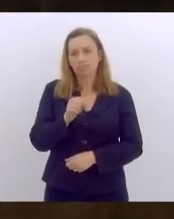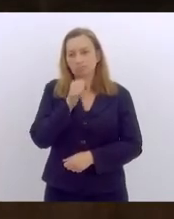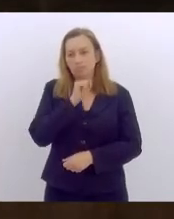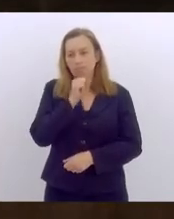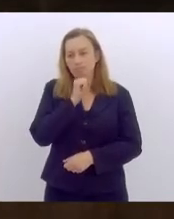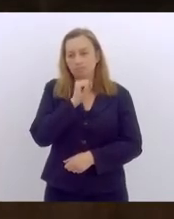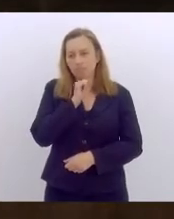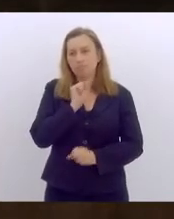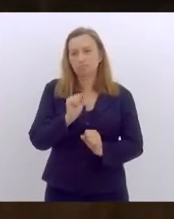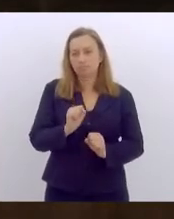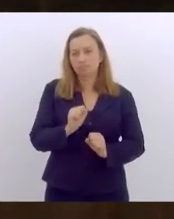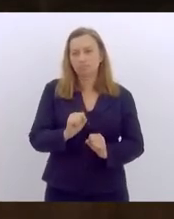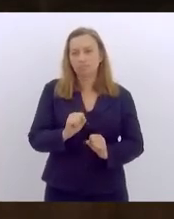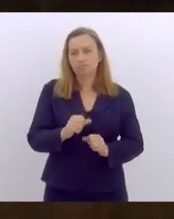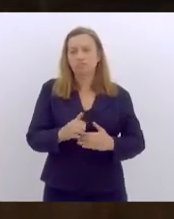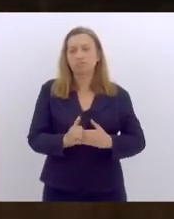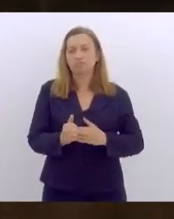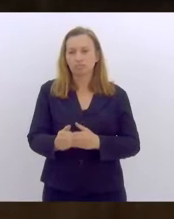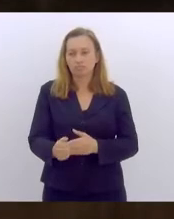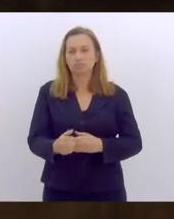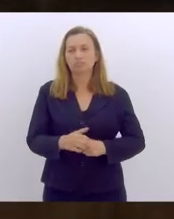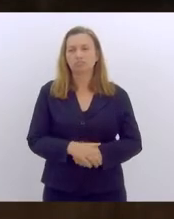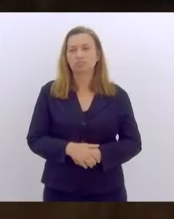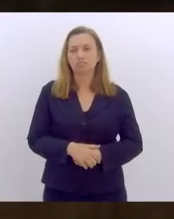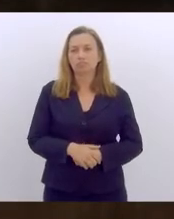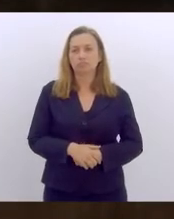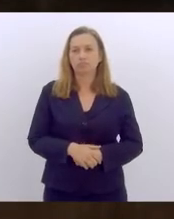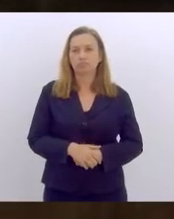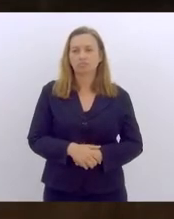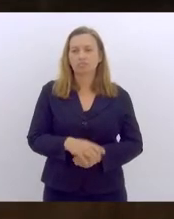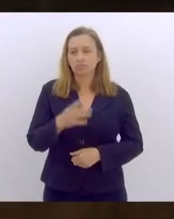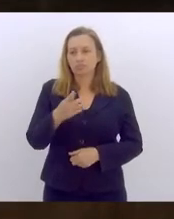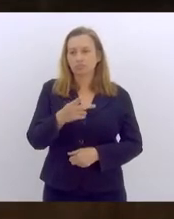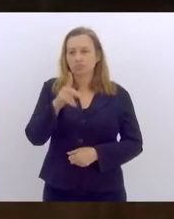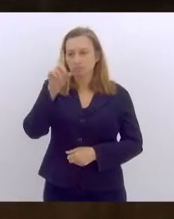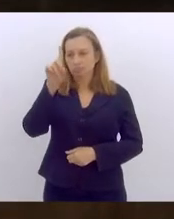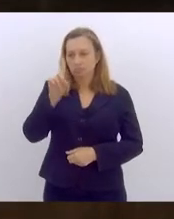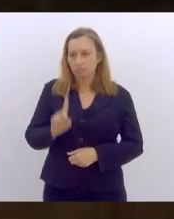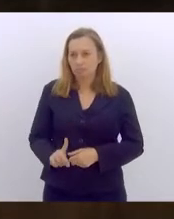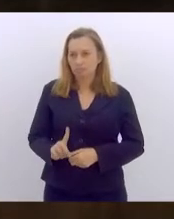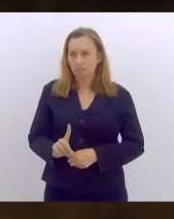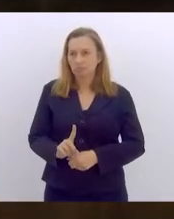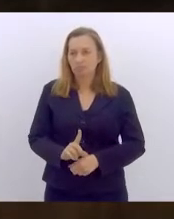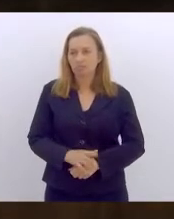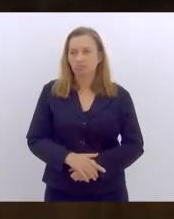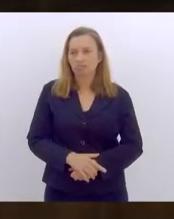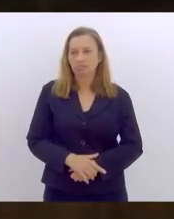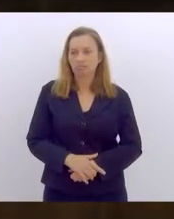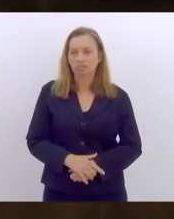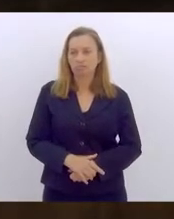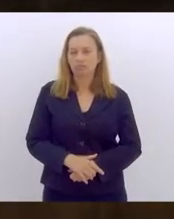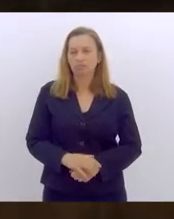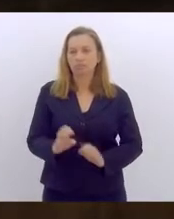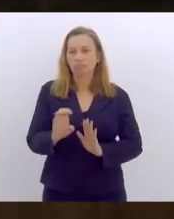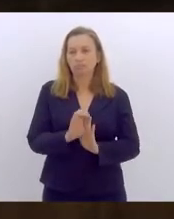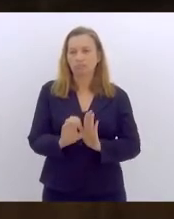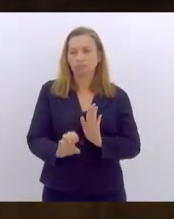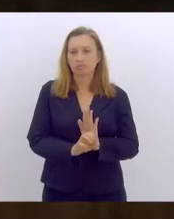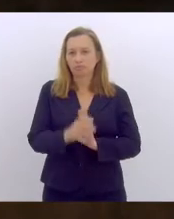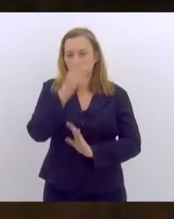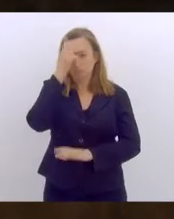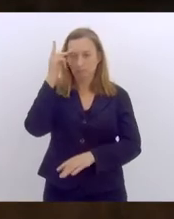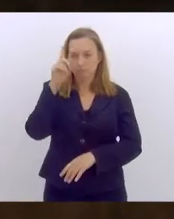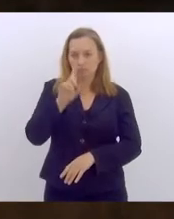ter o acompanhante. A lei do portador de deficiência, né, o estatuto da pessoa